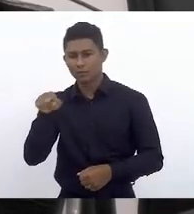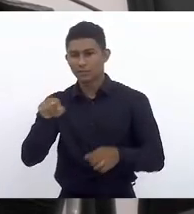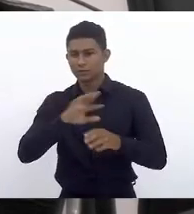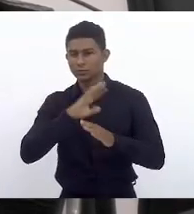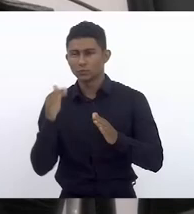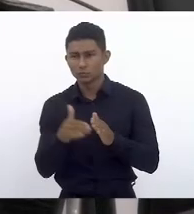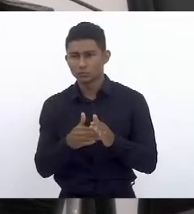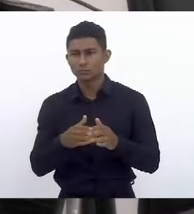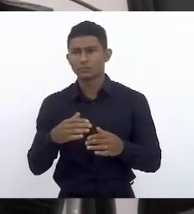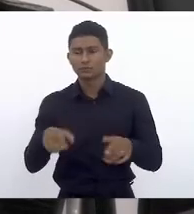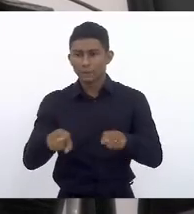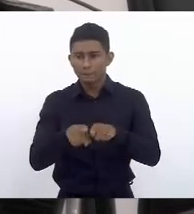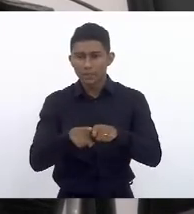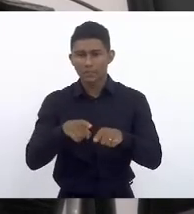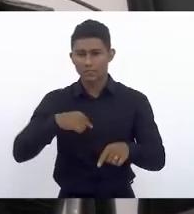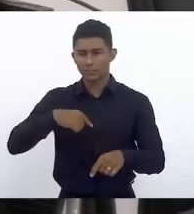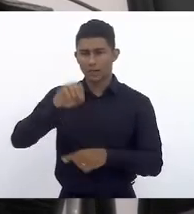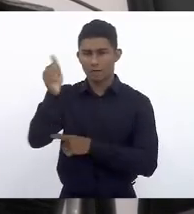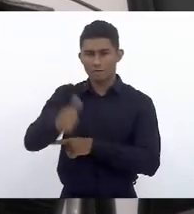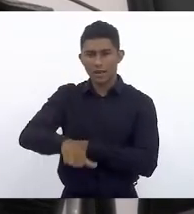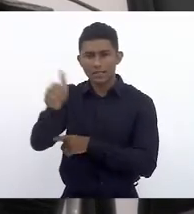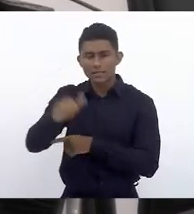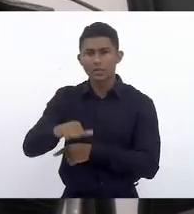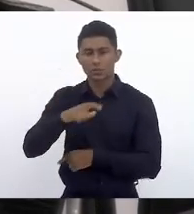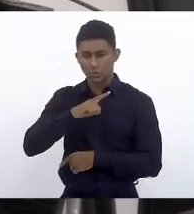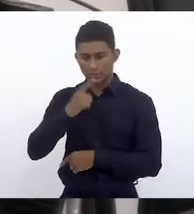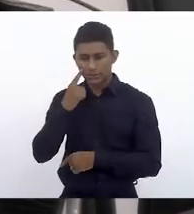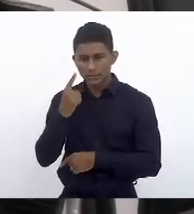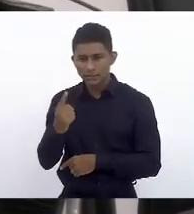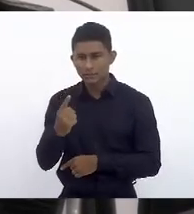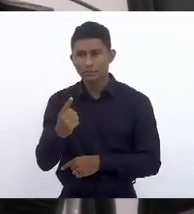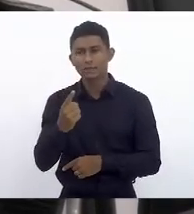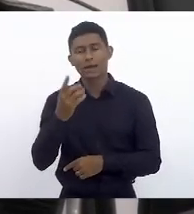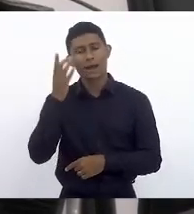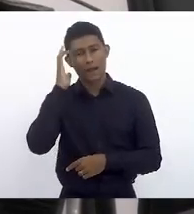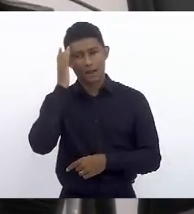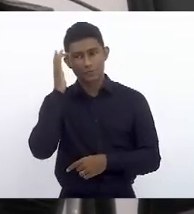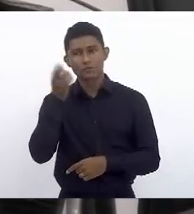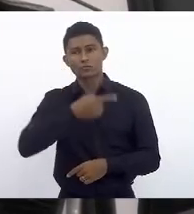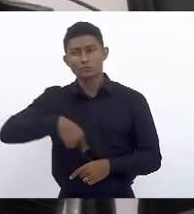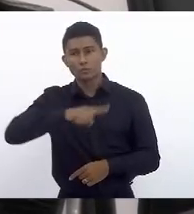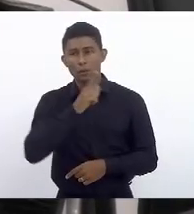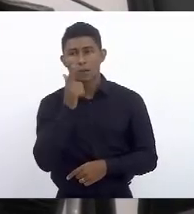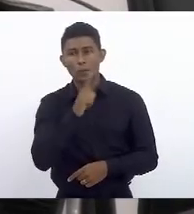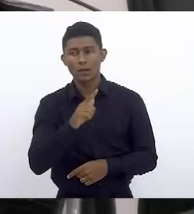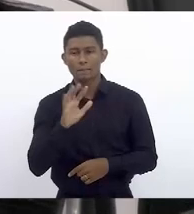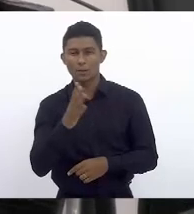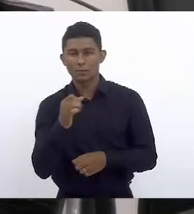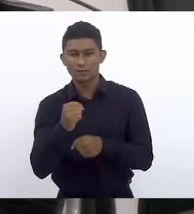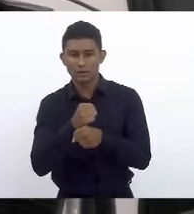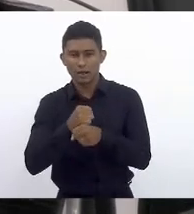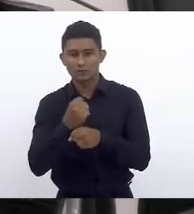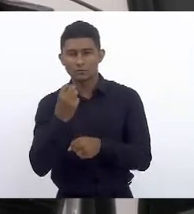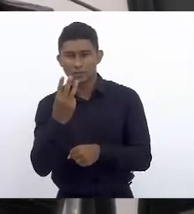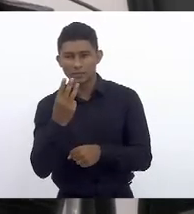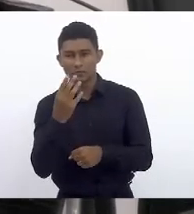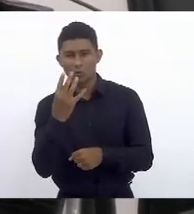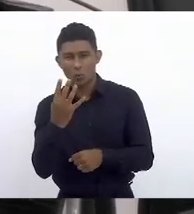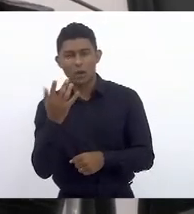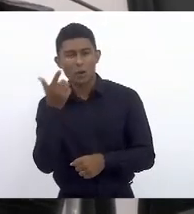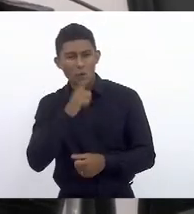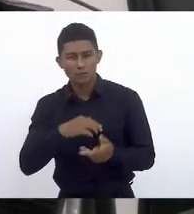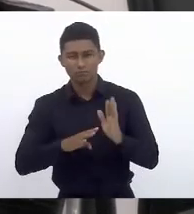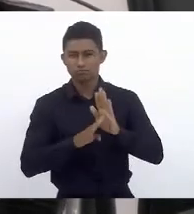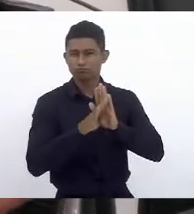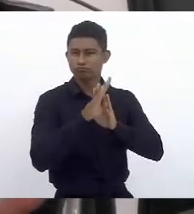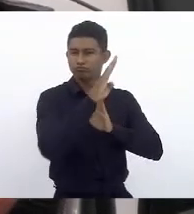logicamente, tem a variação cambial e a variação do preço internacional, mas acho eu que nós vamos ter 3, 4 anos aí de superávit sempre de um ano para o outro.